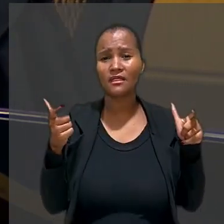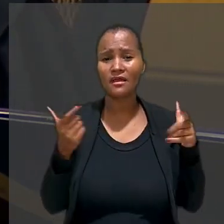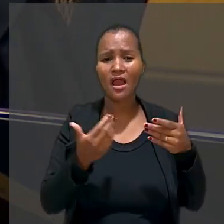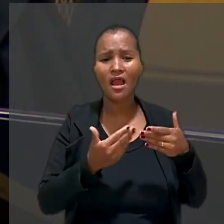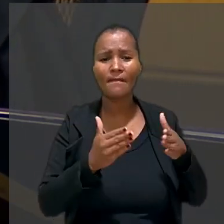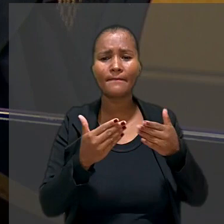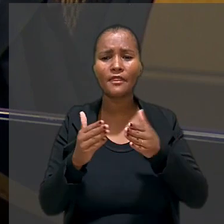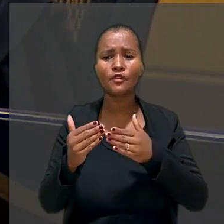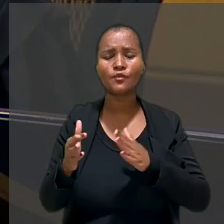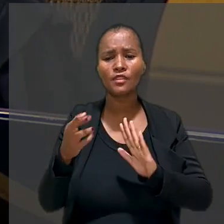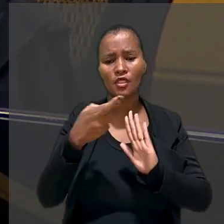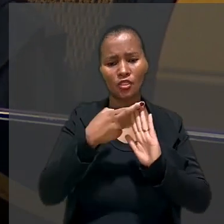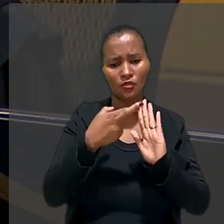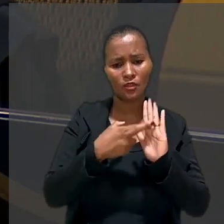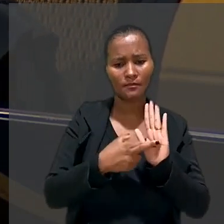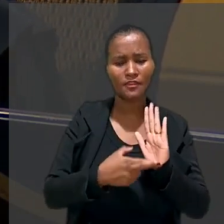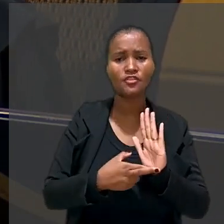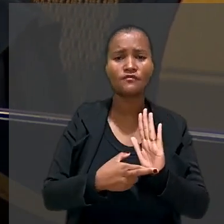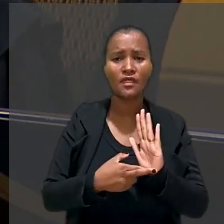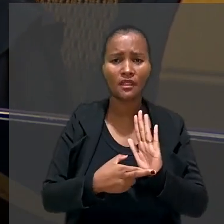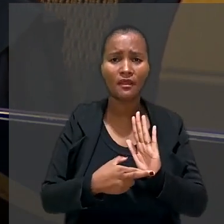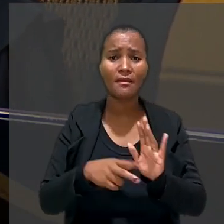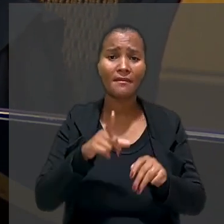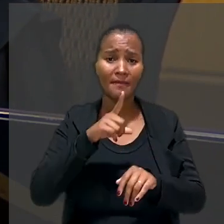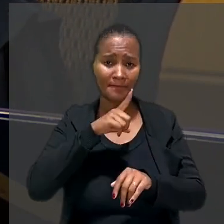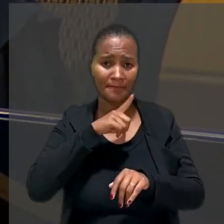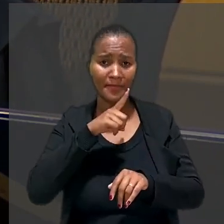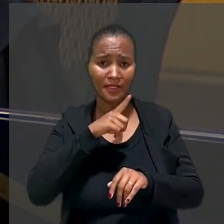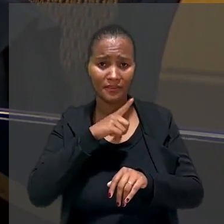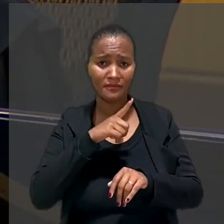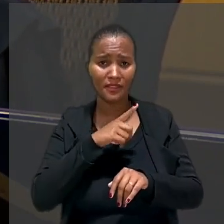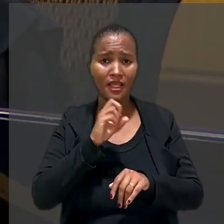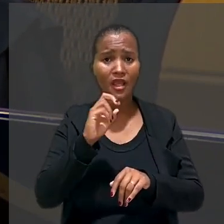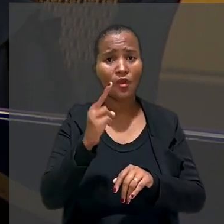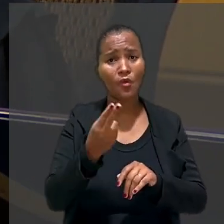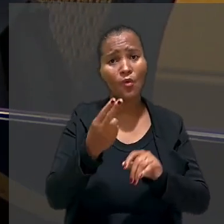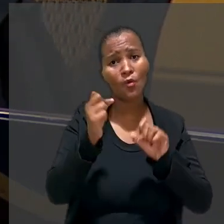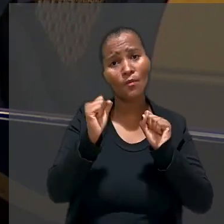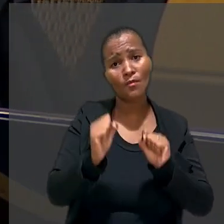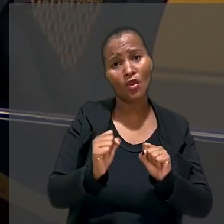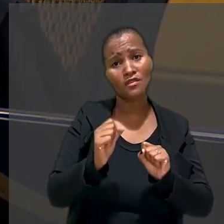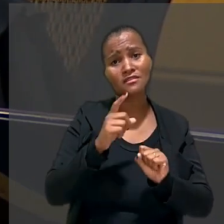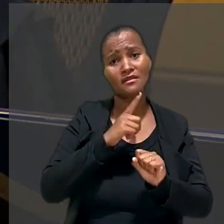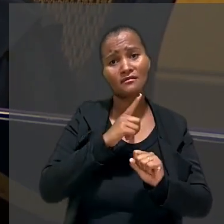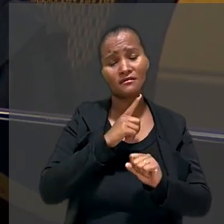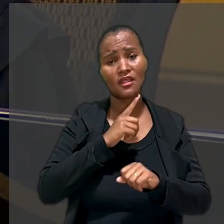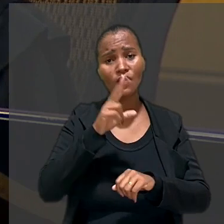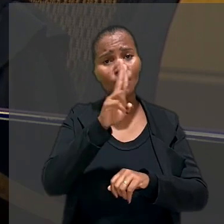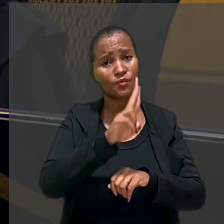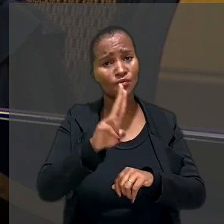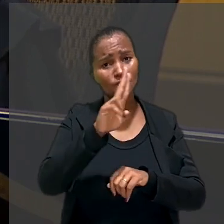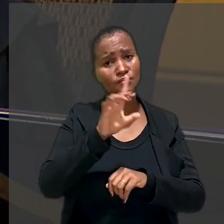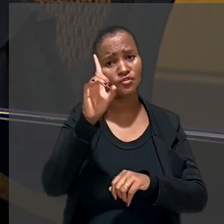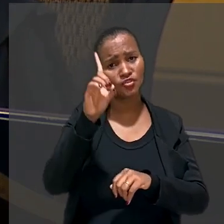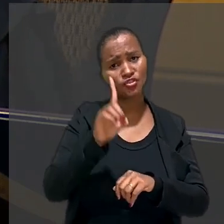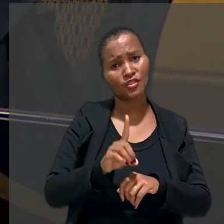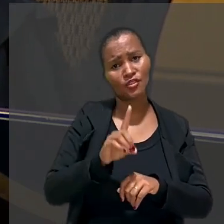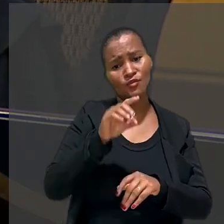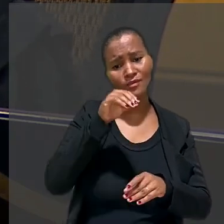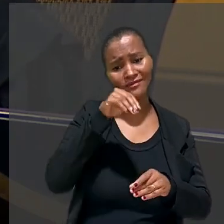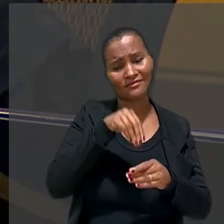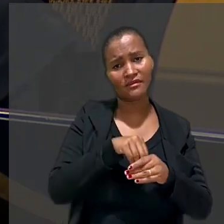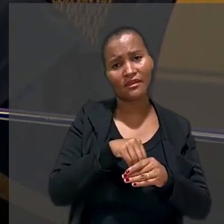ampla abertura normativa para que haja ou possa haver a aplicação de